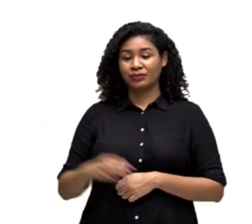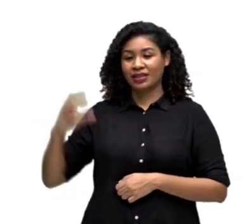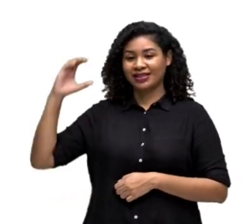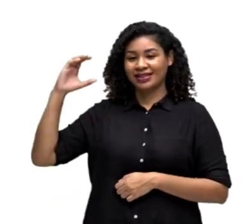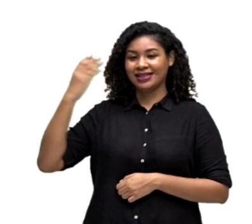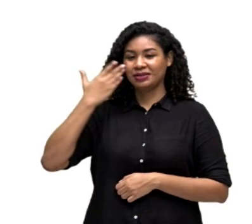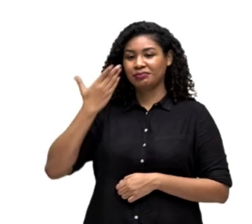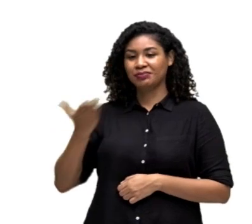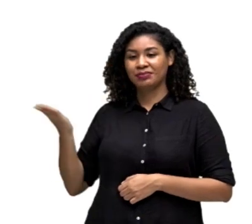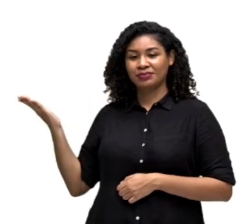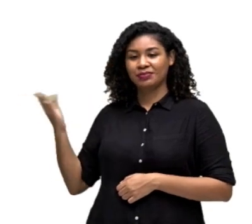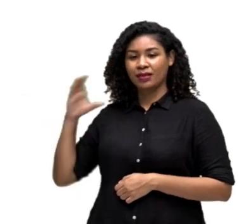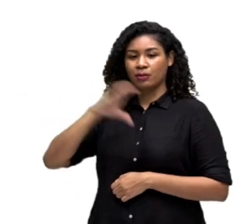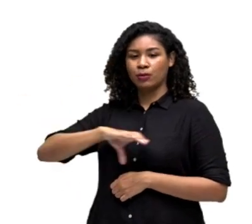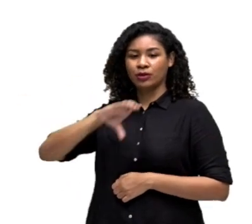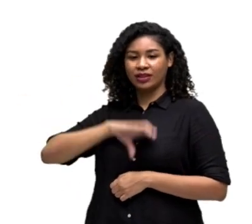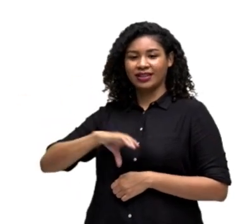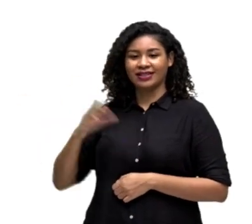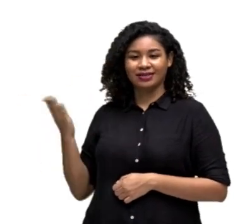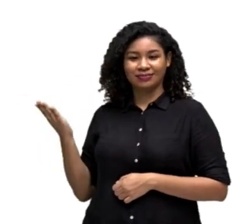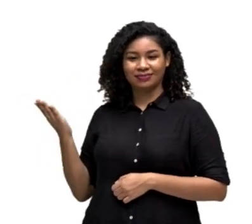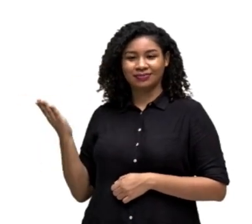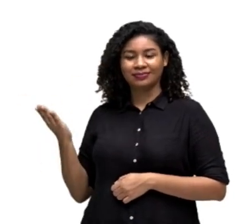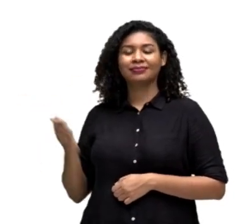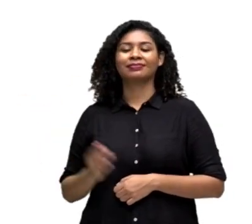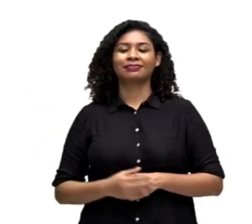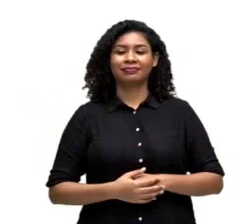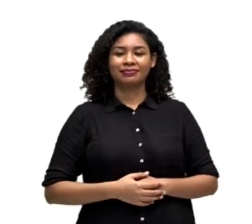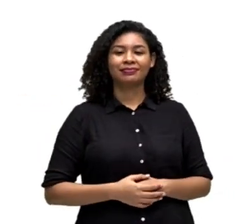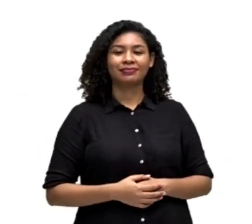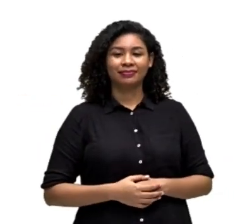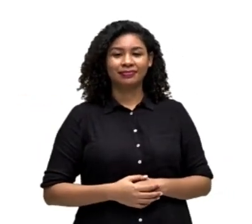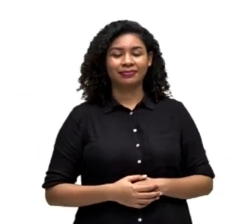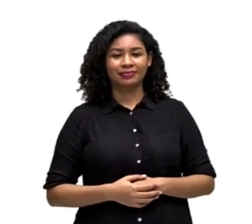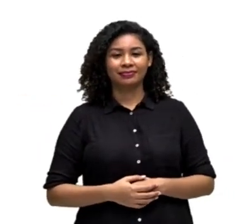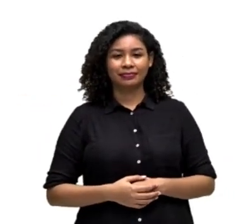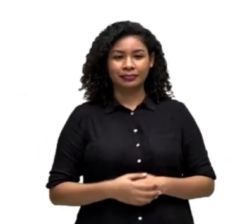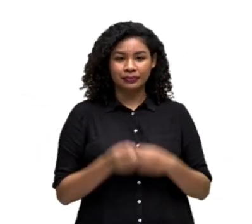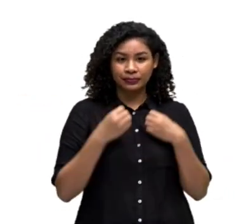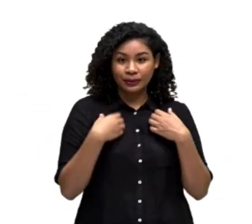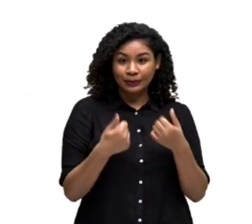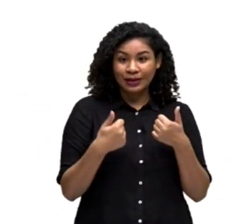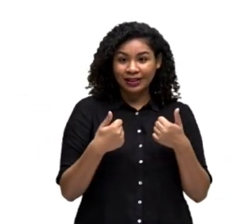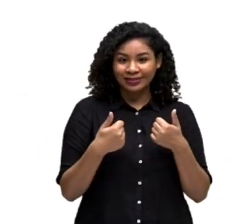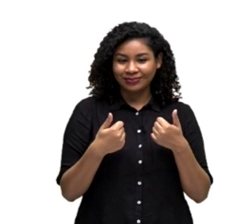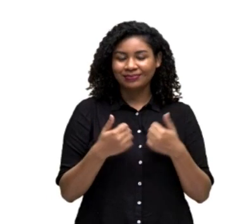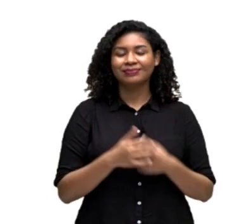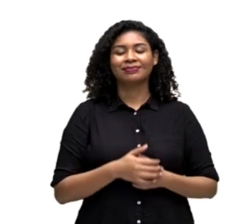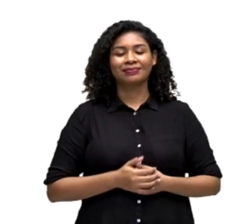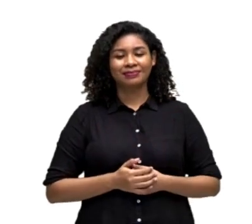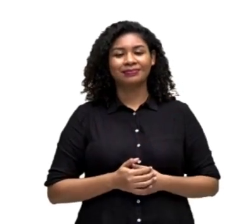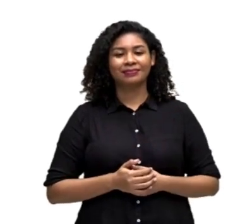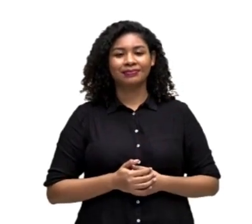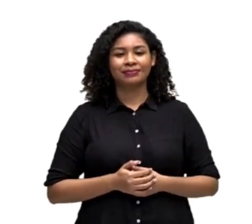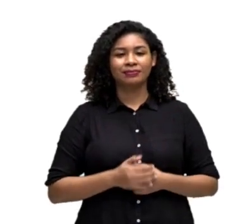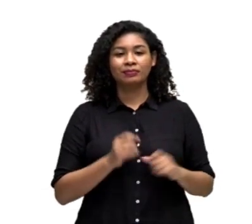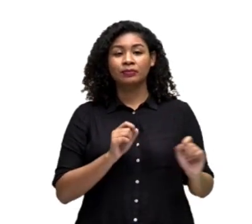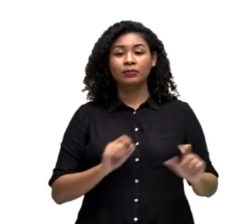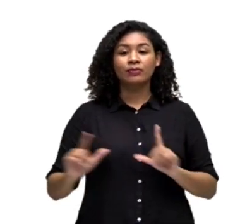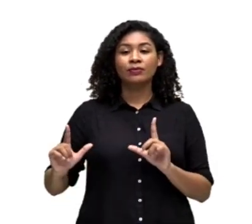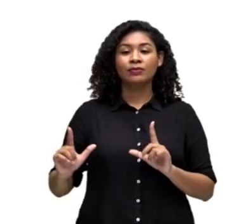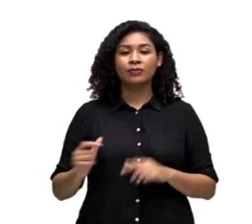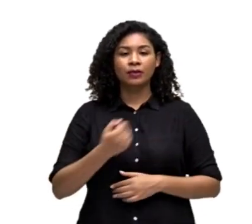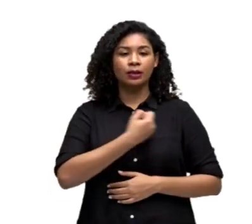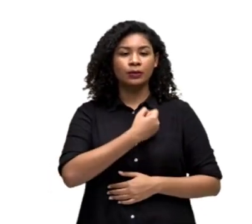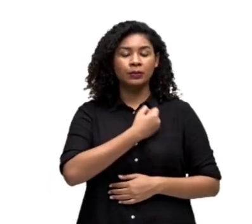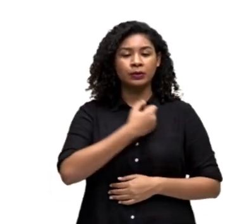milésimos, pois o nosso denominador é igual a 1000. Tranquilo? Beleza. Próxima questão.